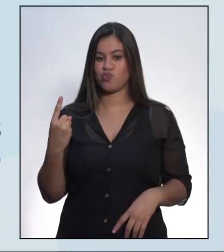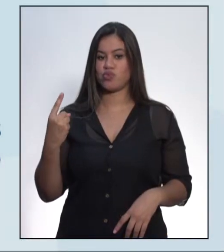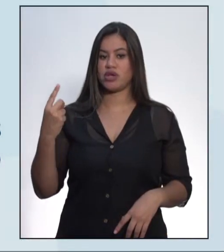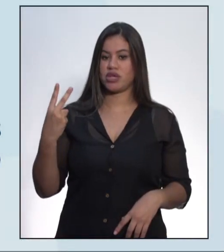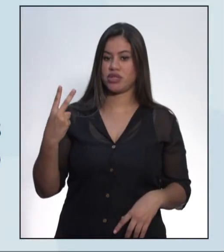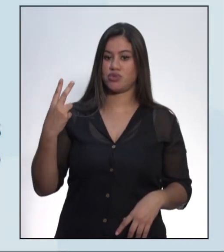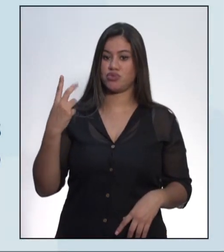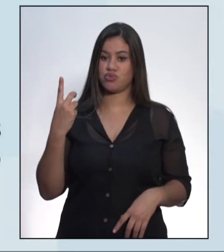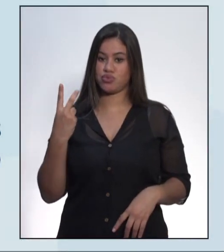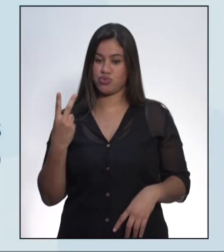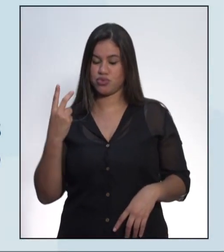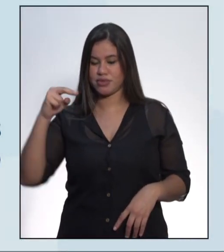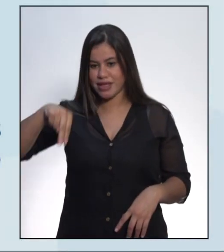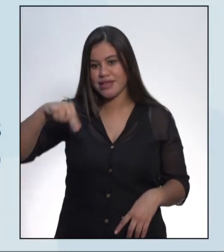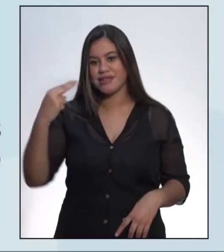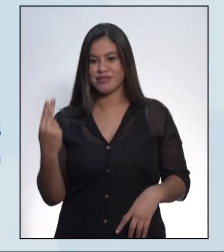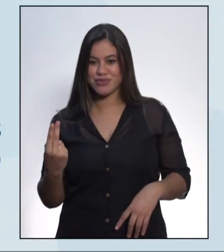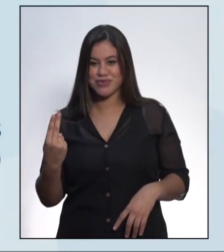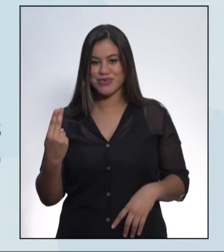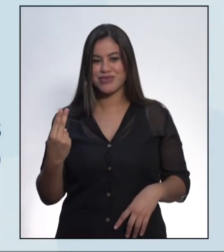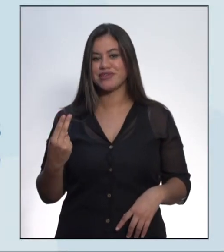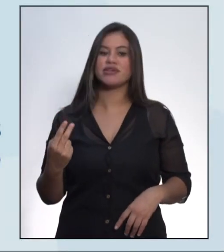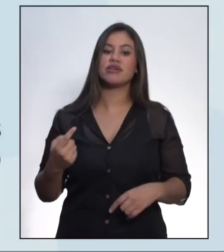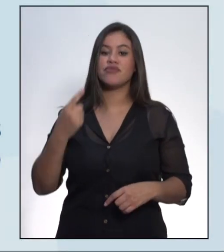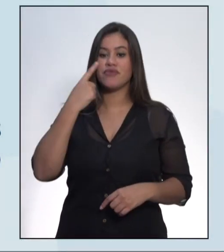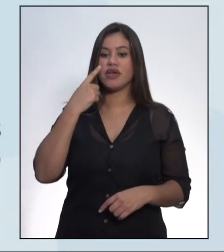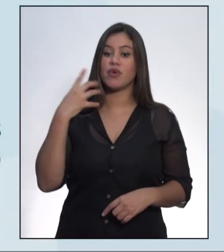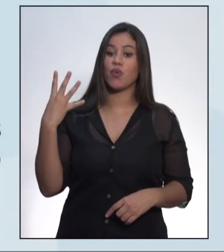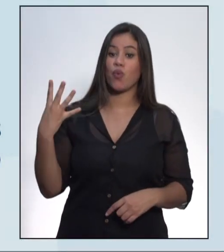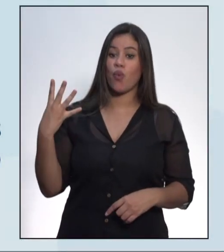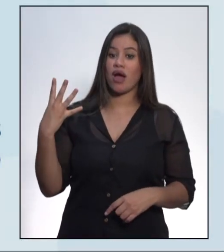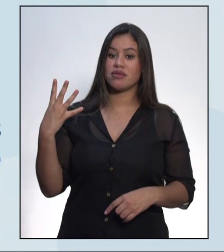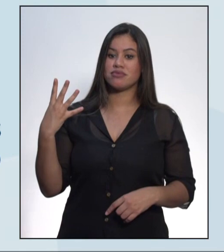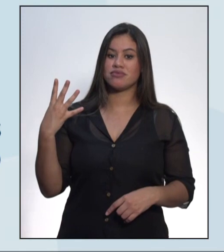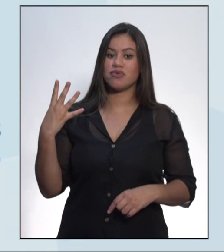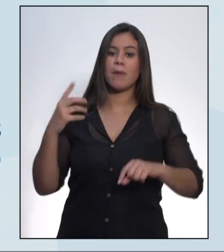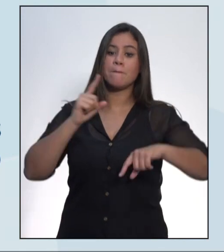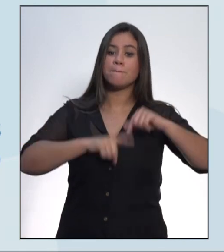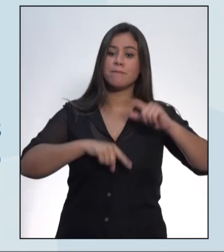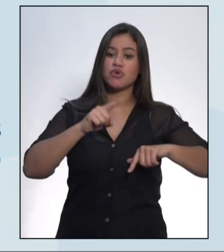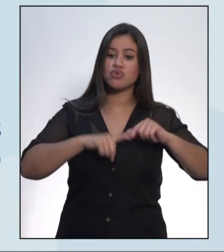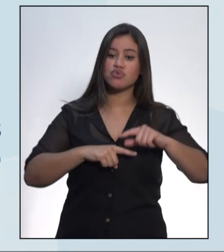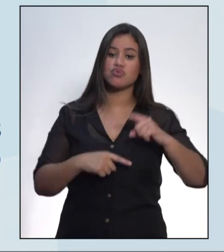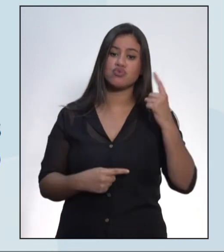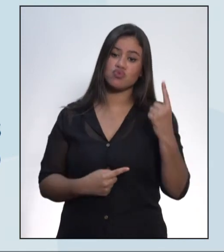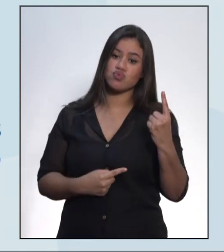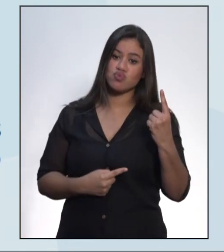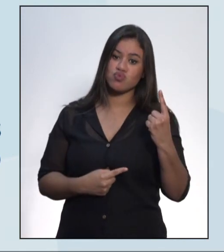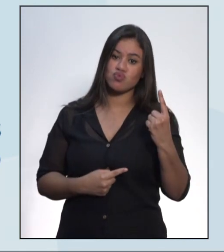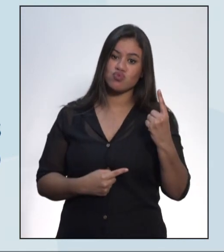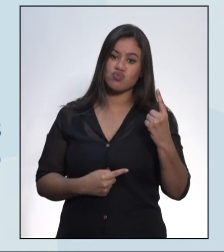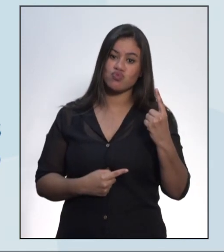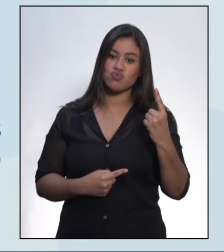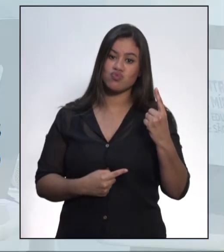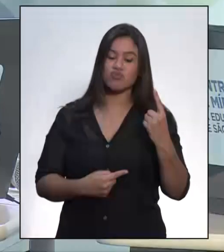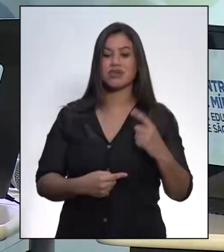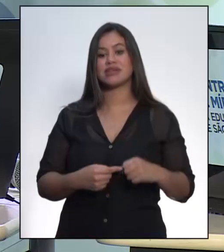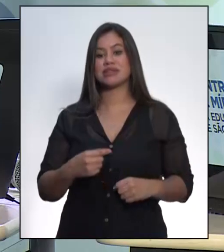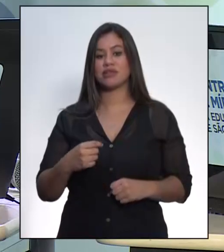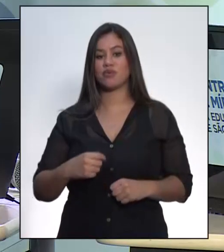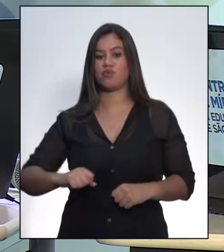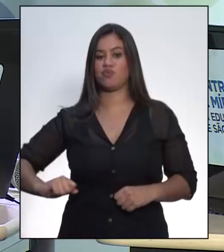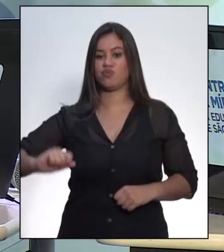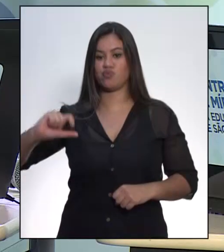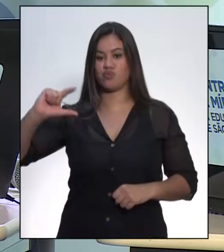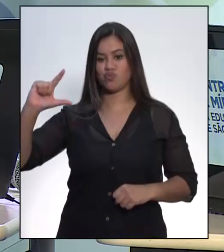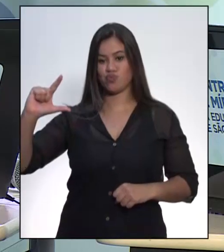então eu tenho 4 mols de reagente. E no meu produto eu só tenho 1. Então, se eu aumento a minha